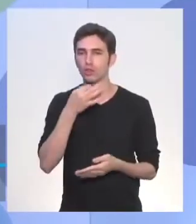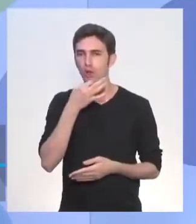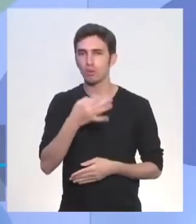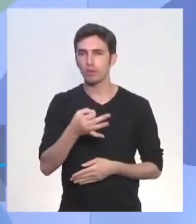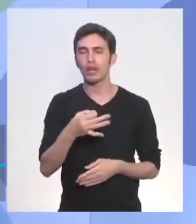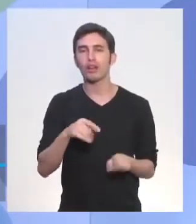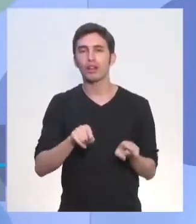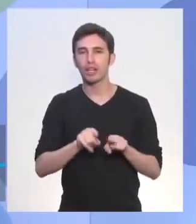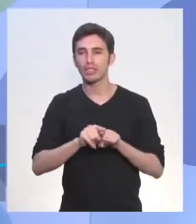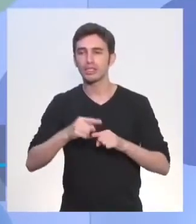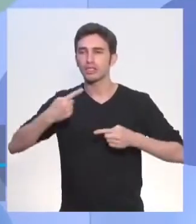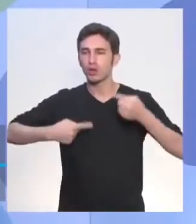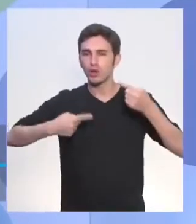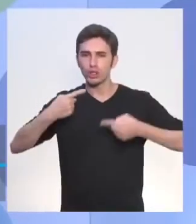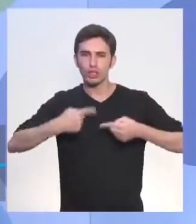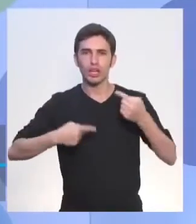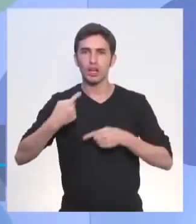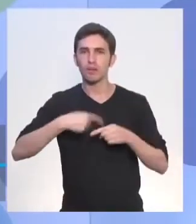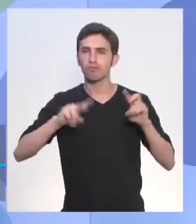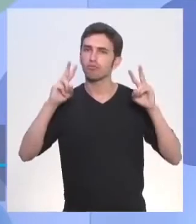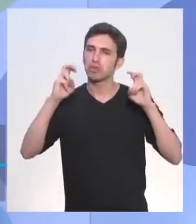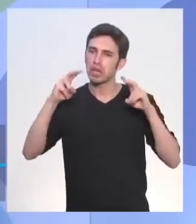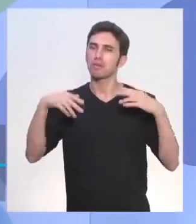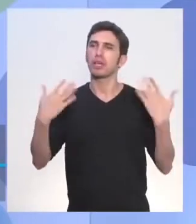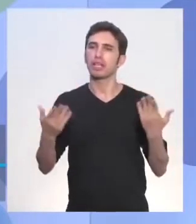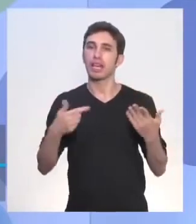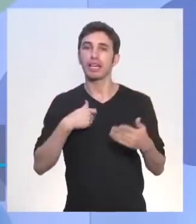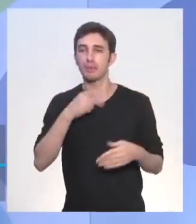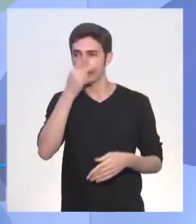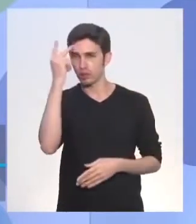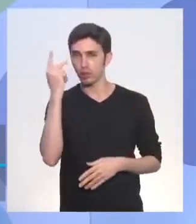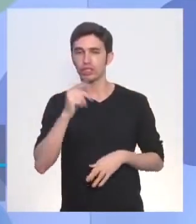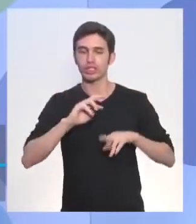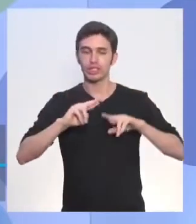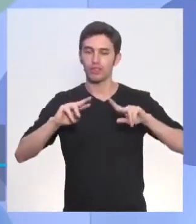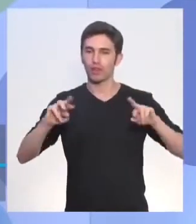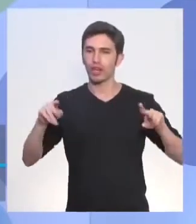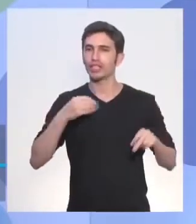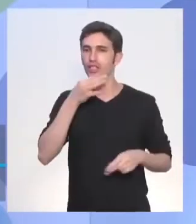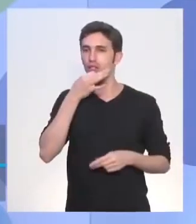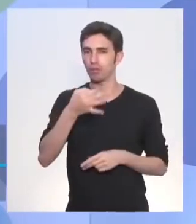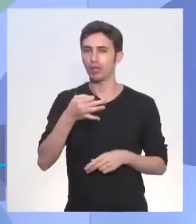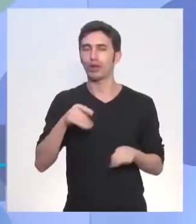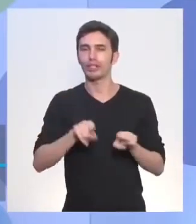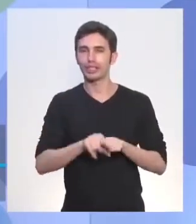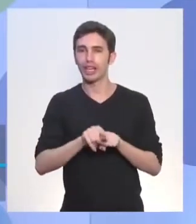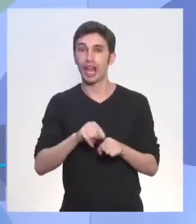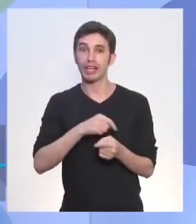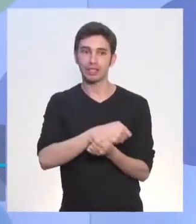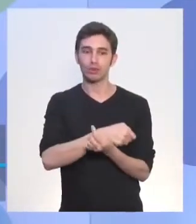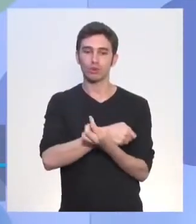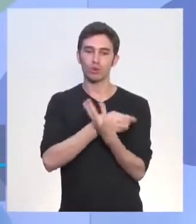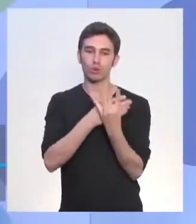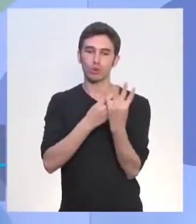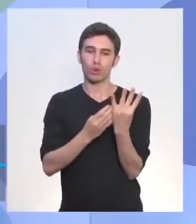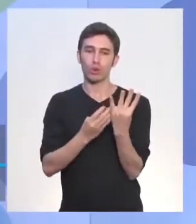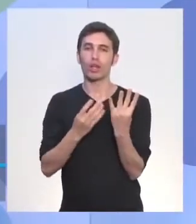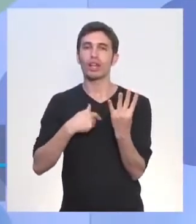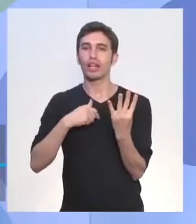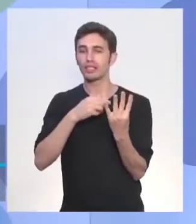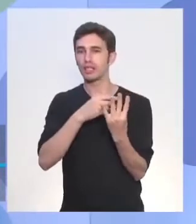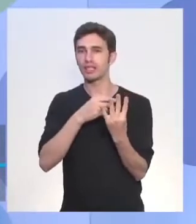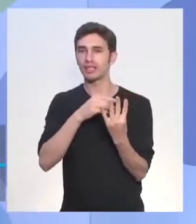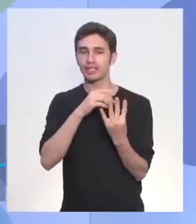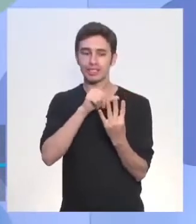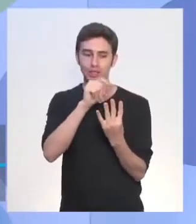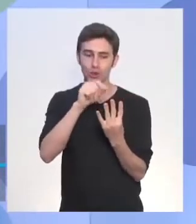para debater esse tema, que trazem também outros posicionamentos. E aí a gente tem um leque aí de posicionamentos para poder chegar à nossa conclusão. Então, o artigo de